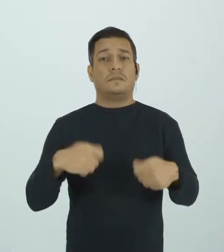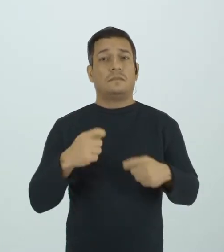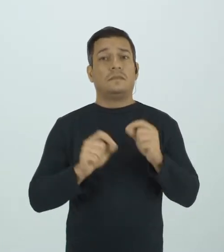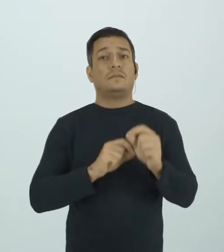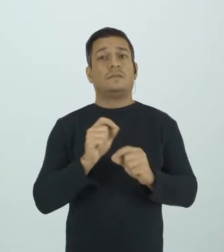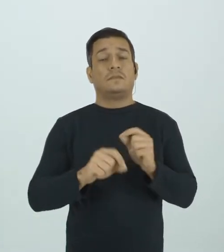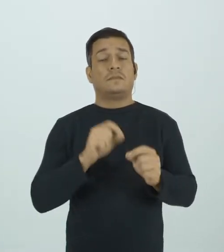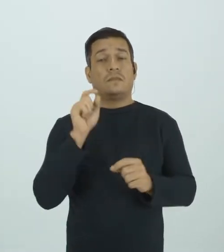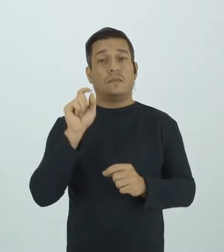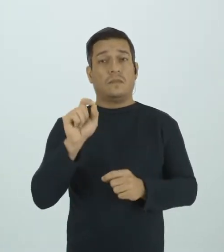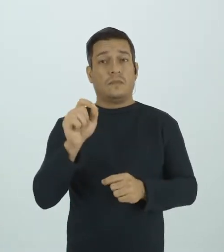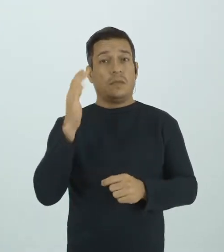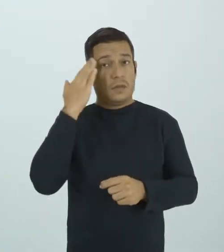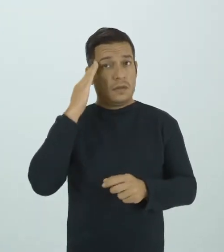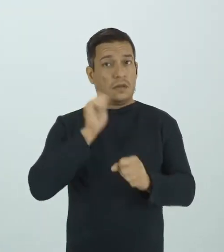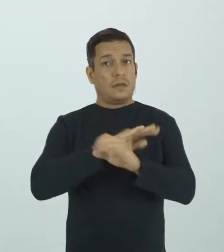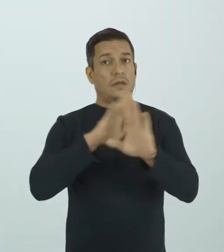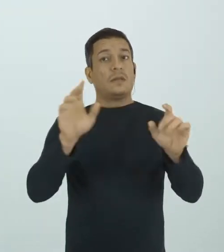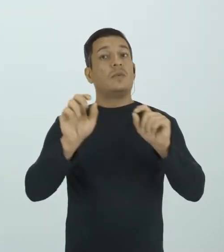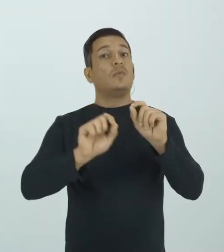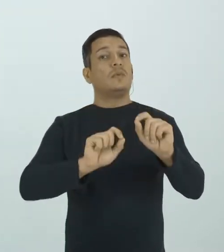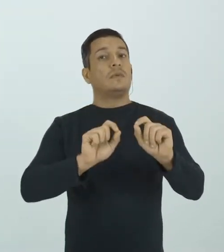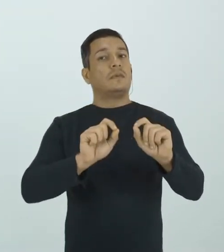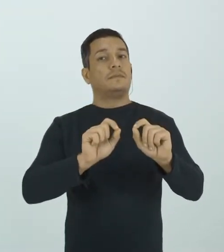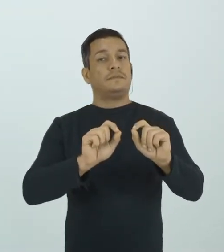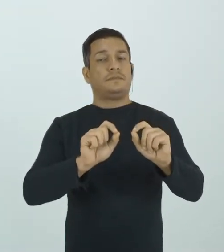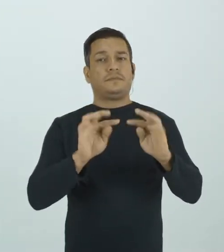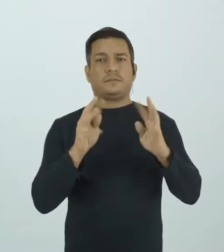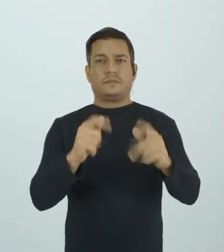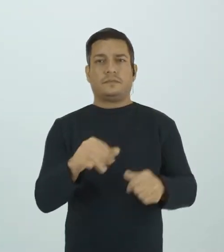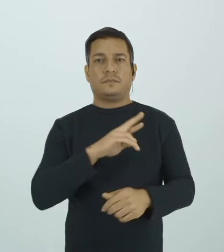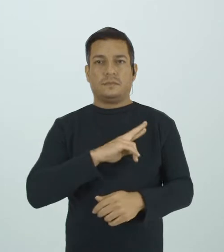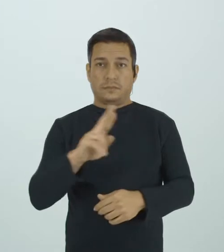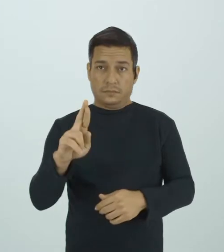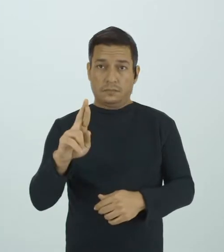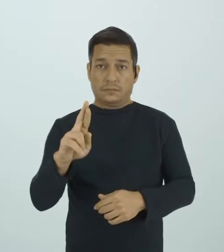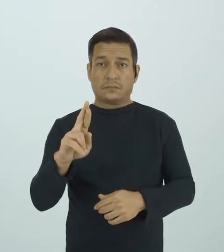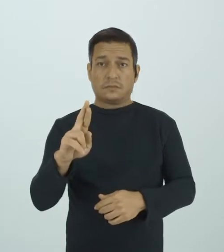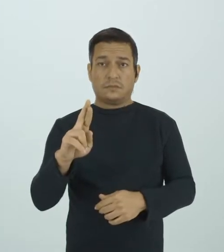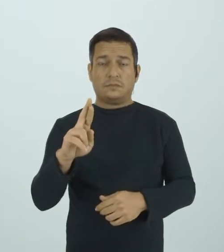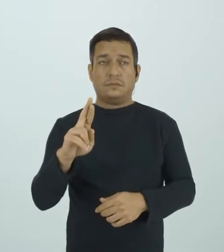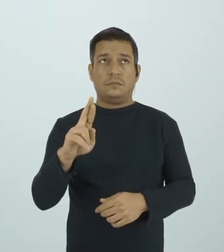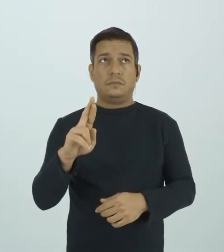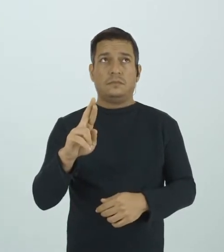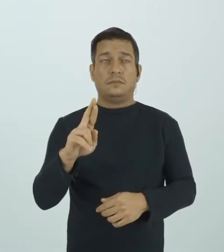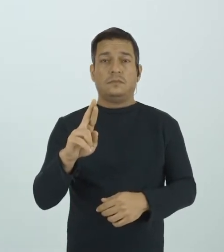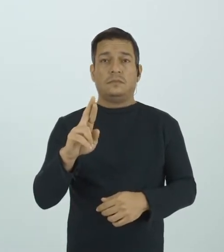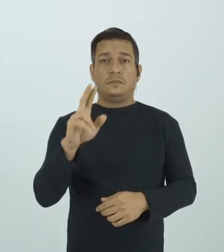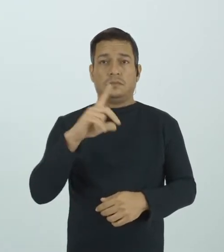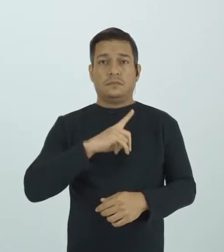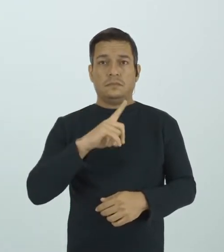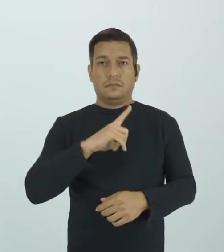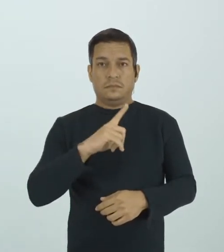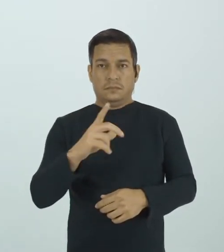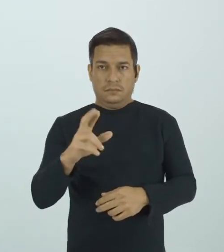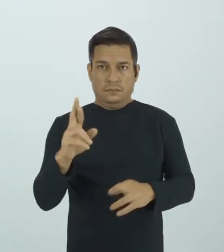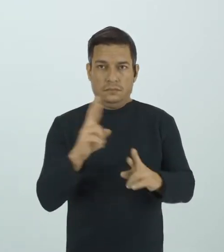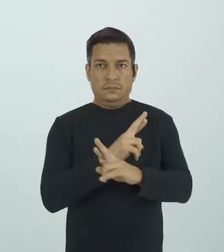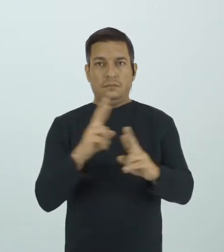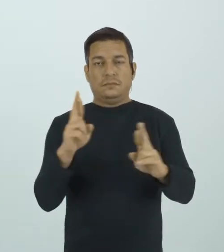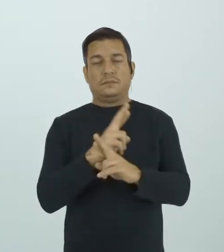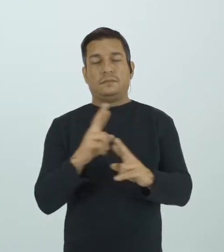preciso entender que todas as religiões, né, elas têm